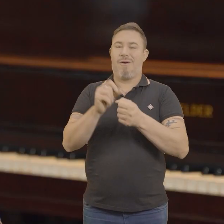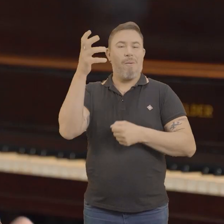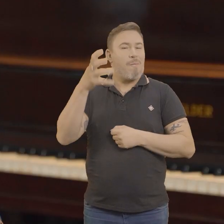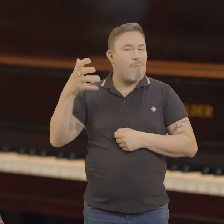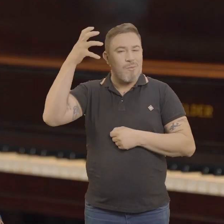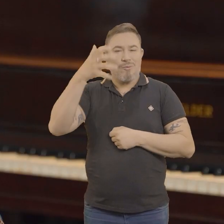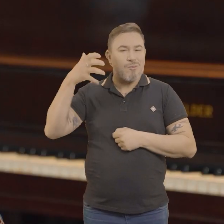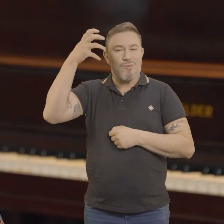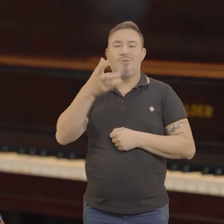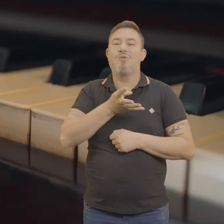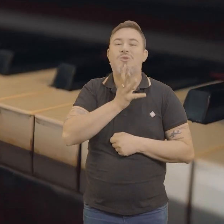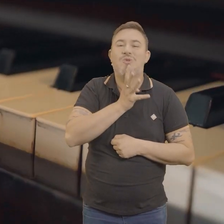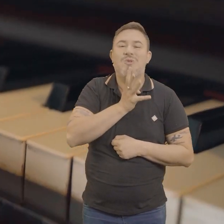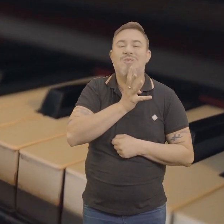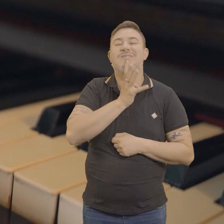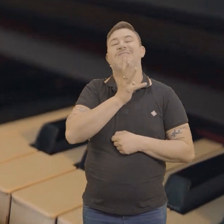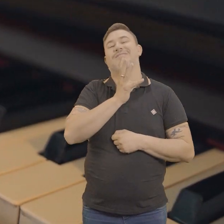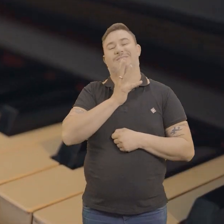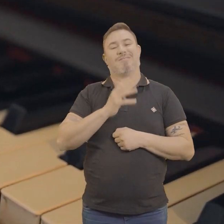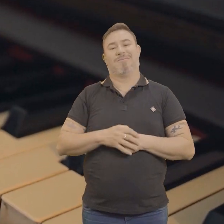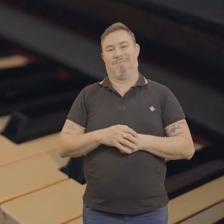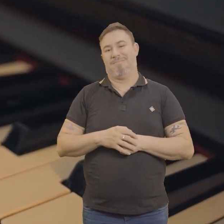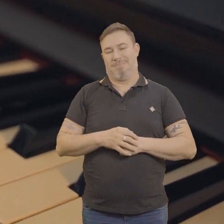e de conhecer o mundo musical.